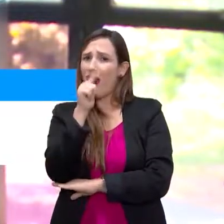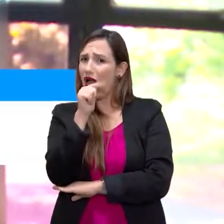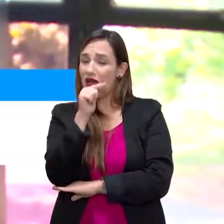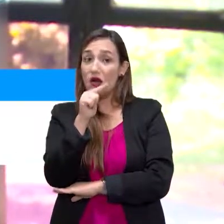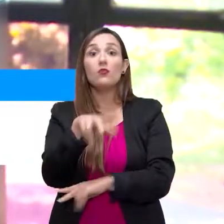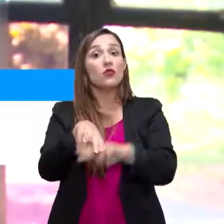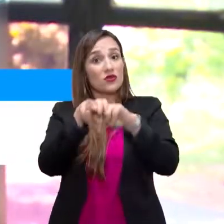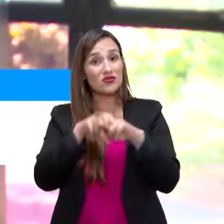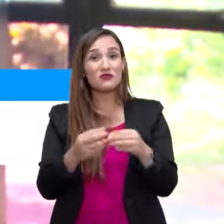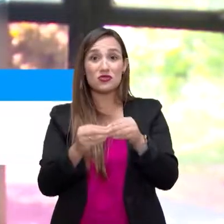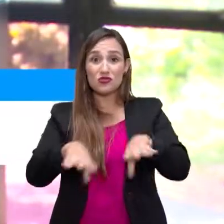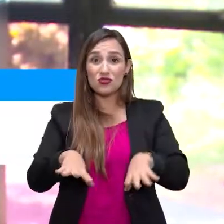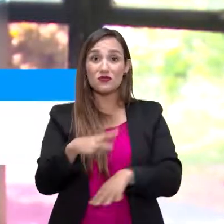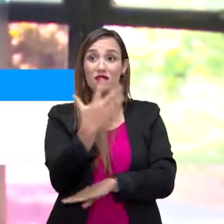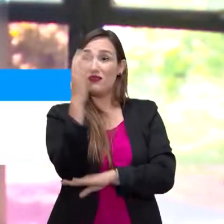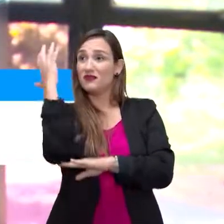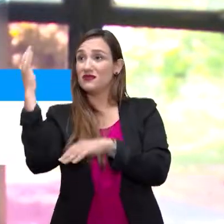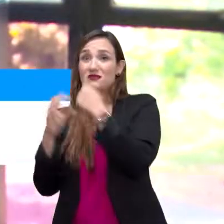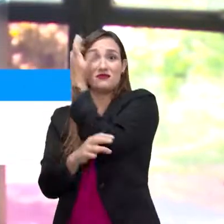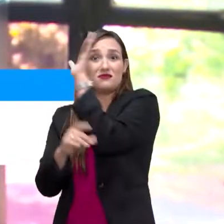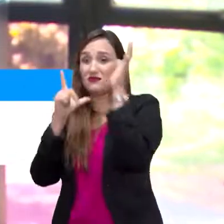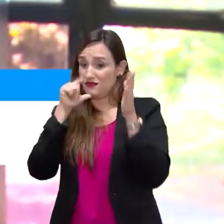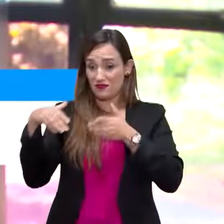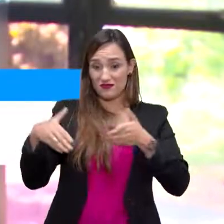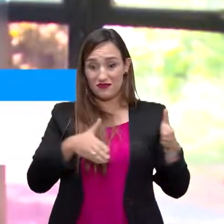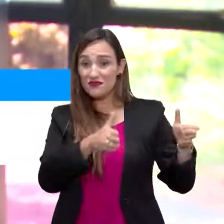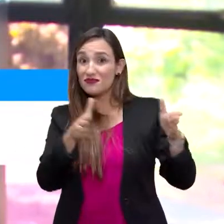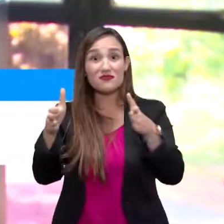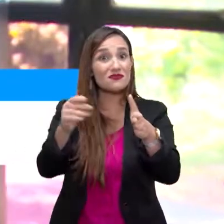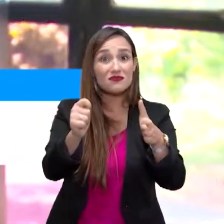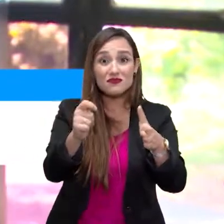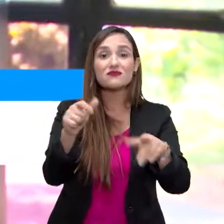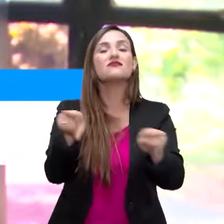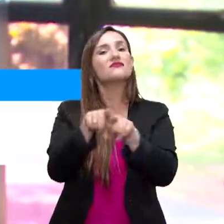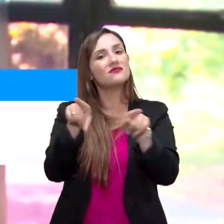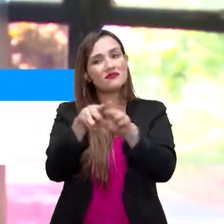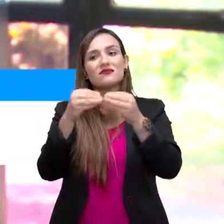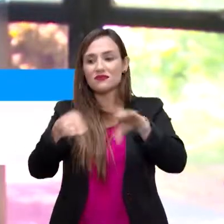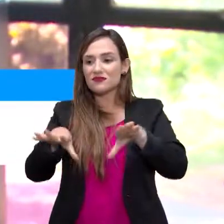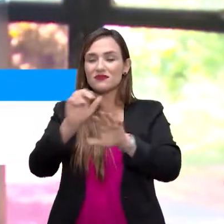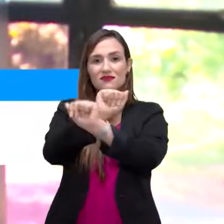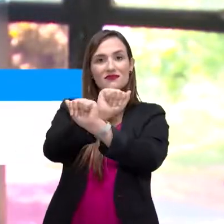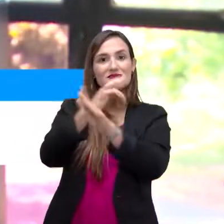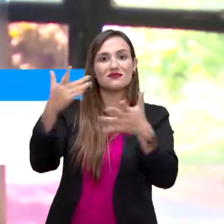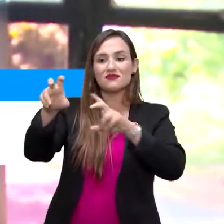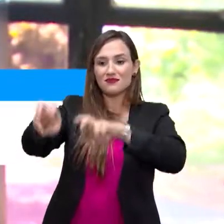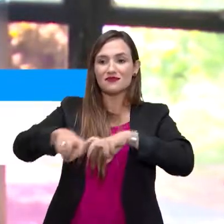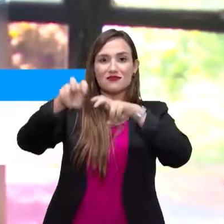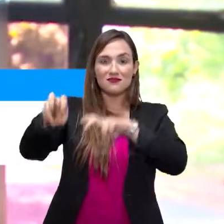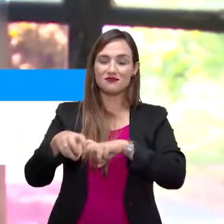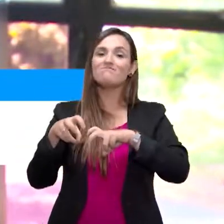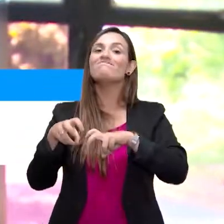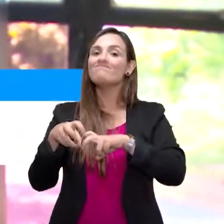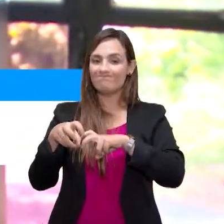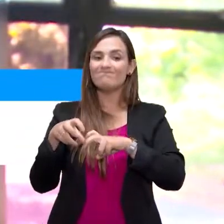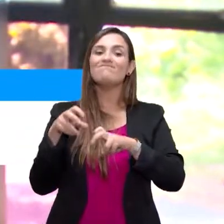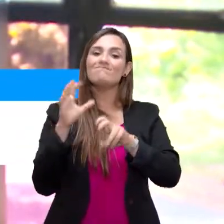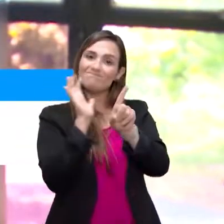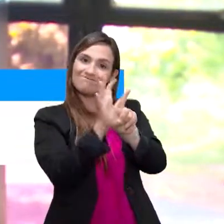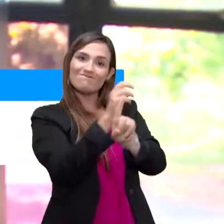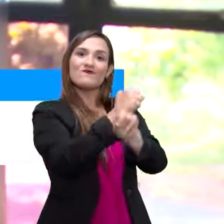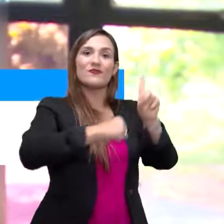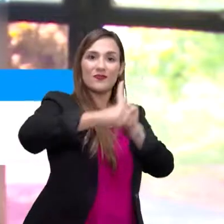prejudicados com a falta de chuva, que tem comprometido as reservas hidrológicas e prejudicado a produção agropecuária,